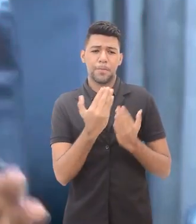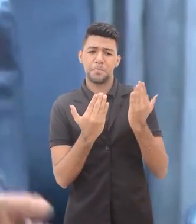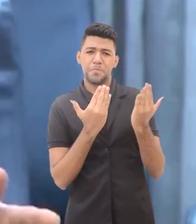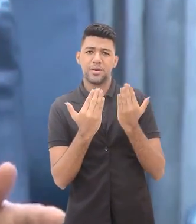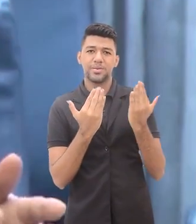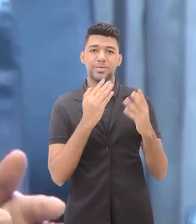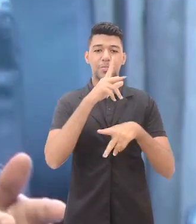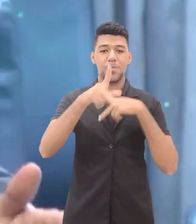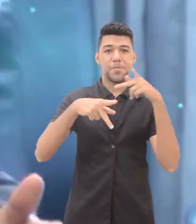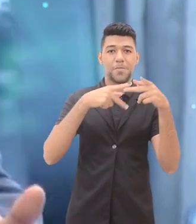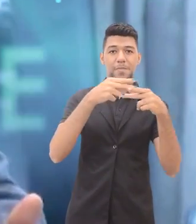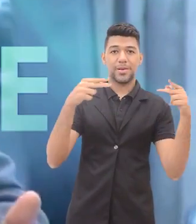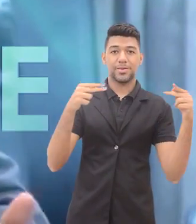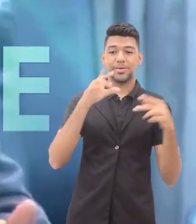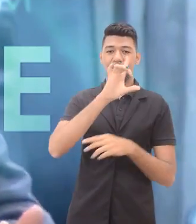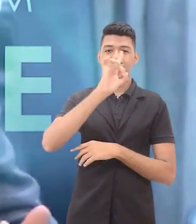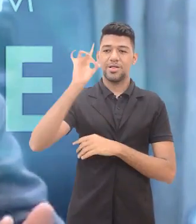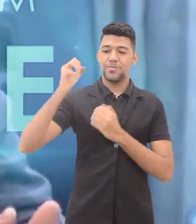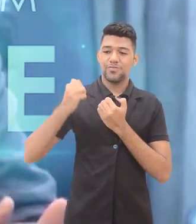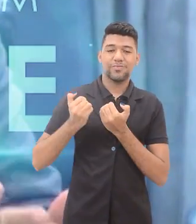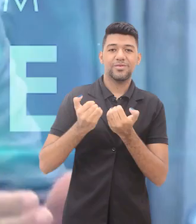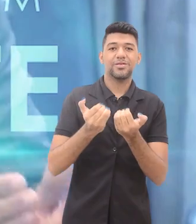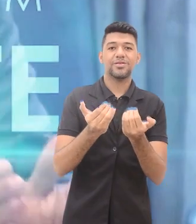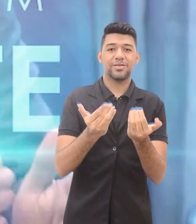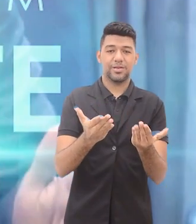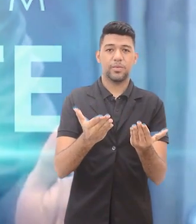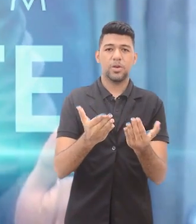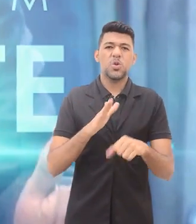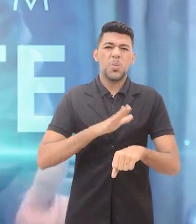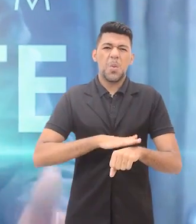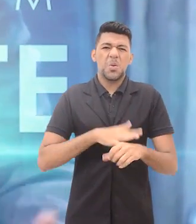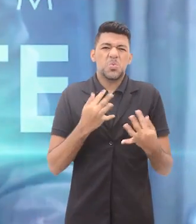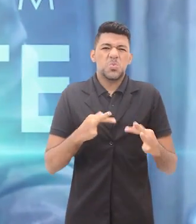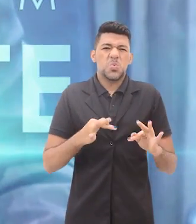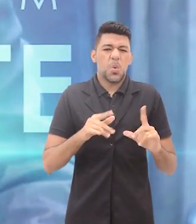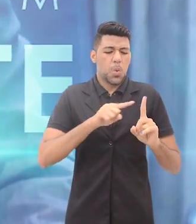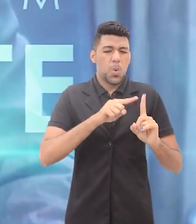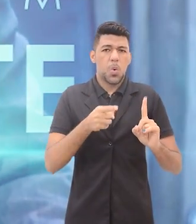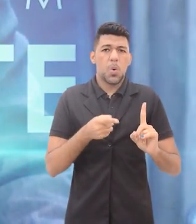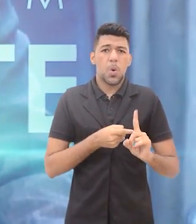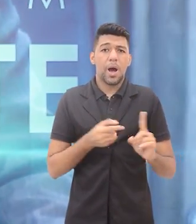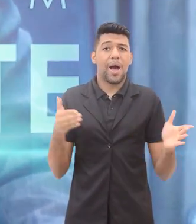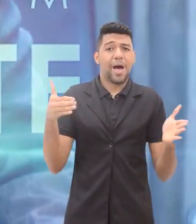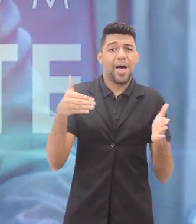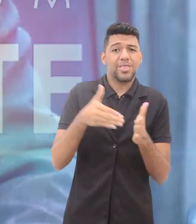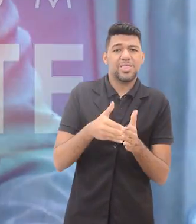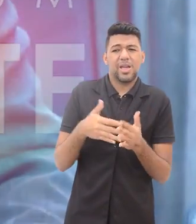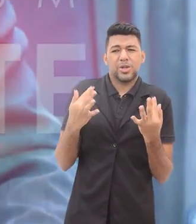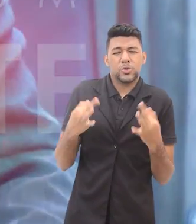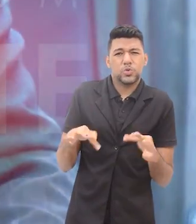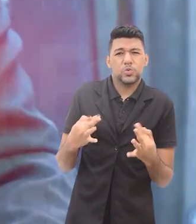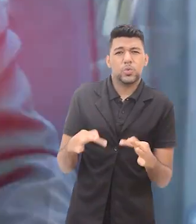A vida é um presente dado por Deus entre as dores do parto e as dores da